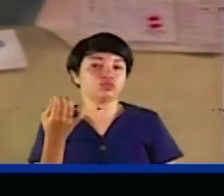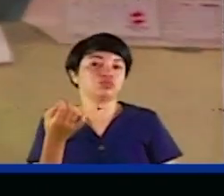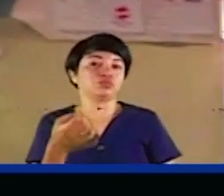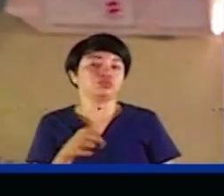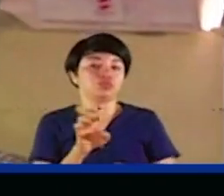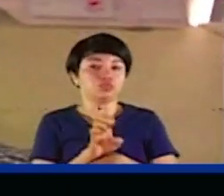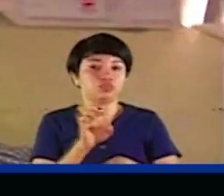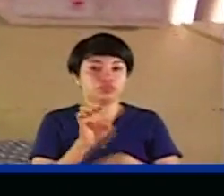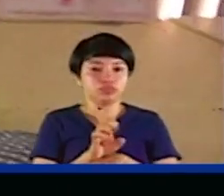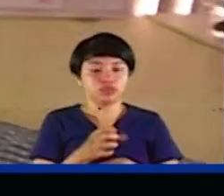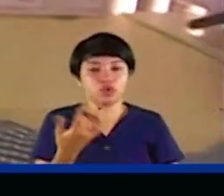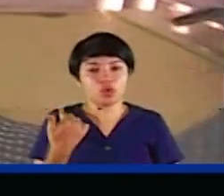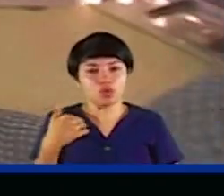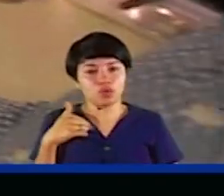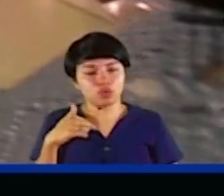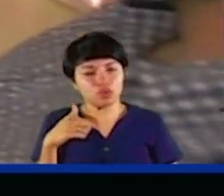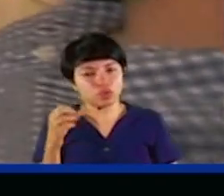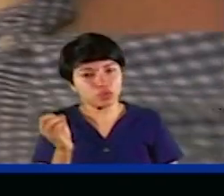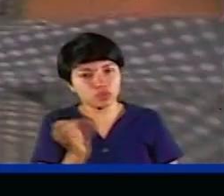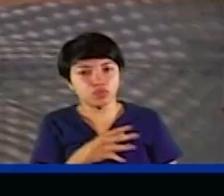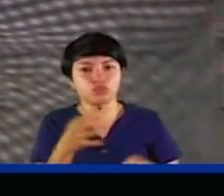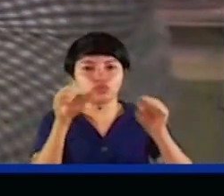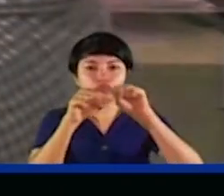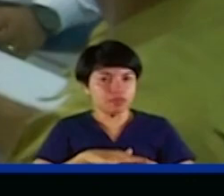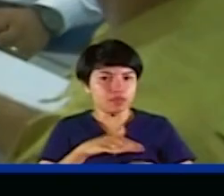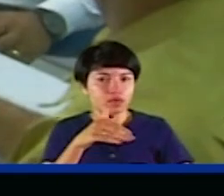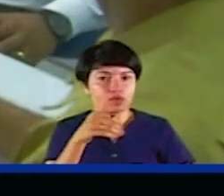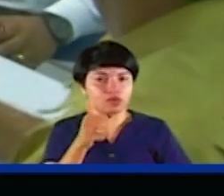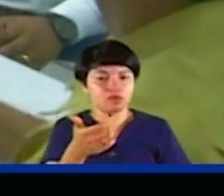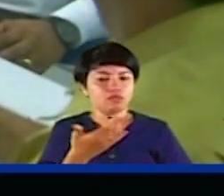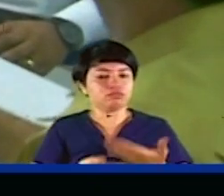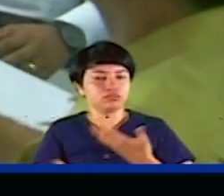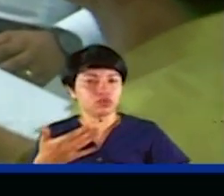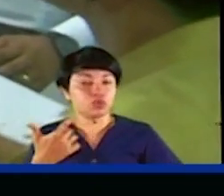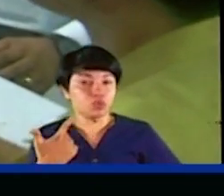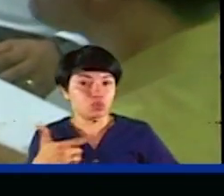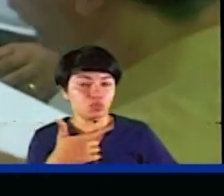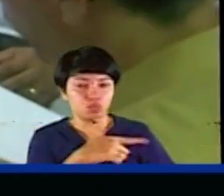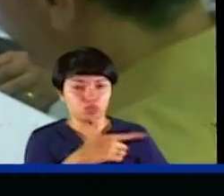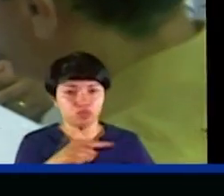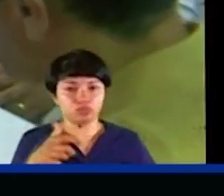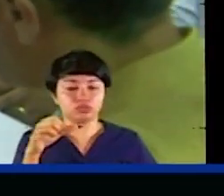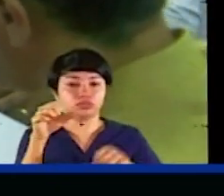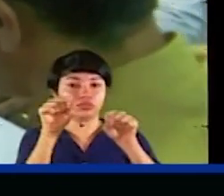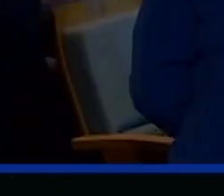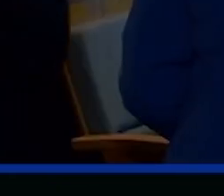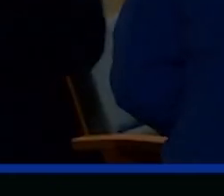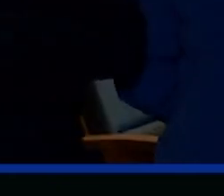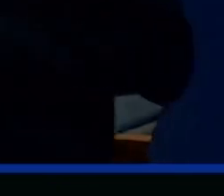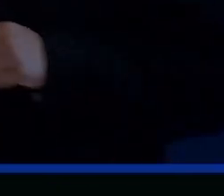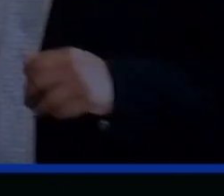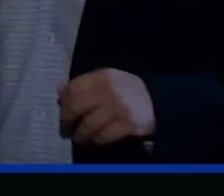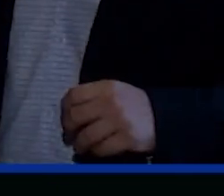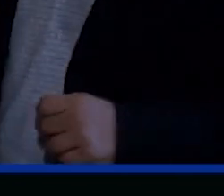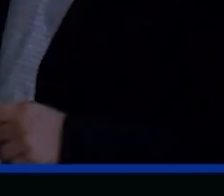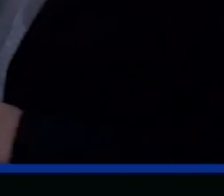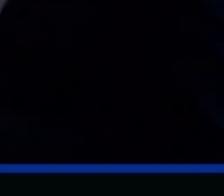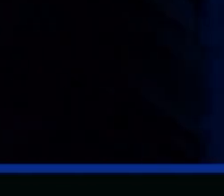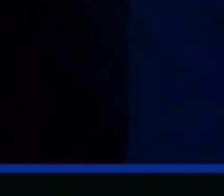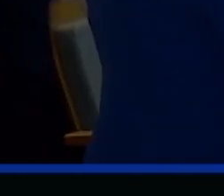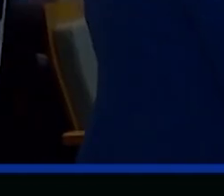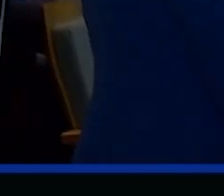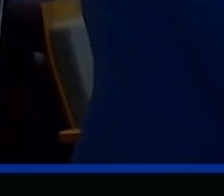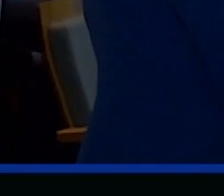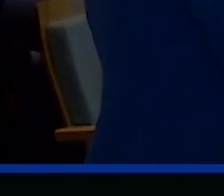do SEAP os servidores públicos começaram a ser treinados em outubro do ano passado para os servidores eles vão conseguir trabalhar